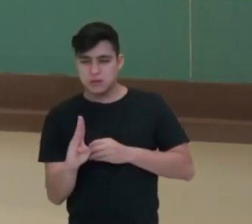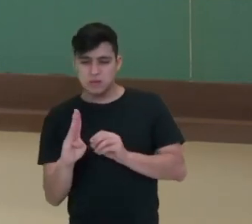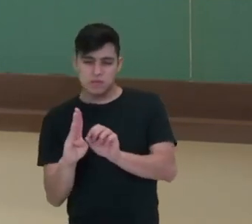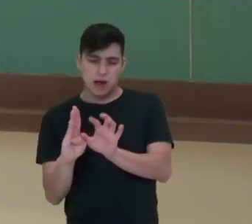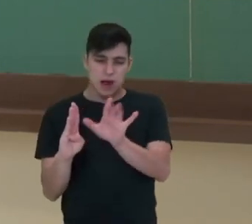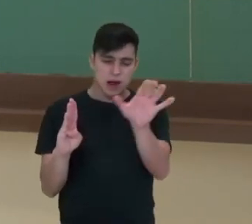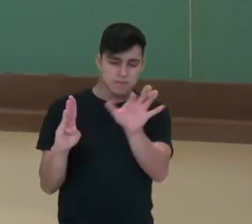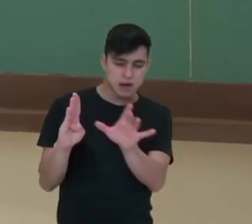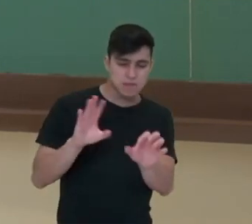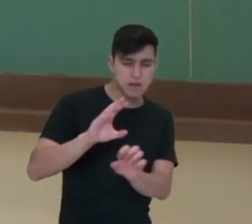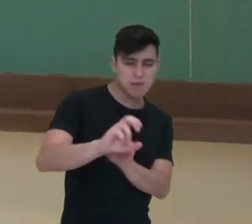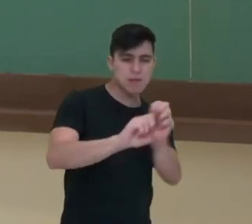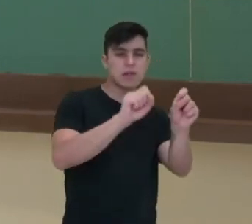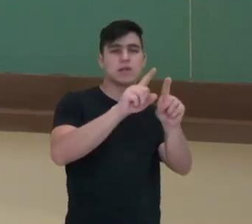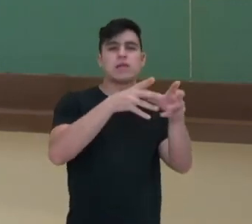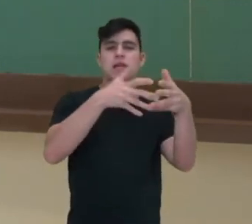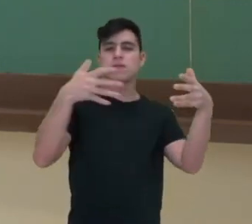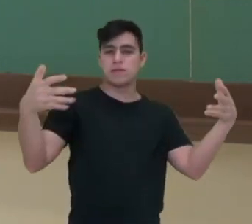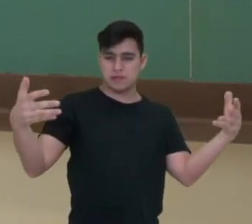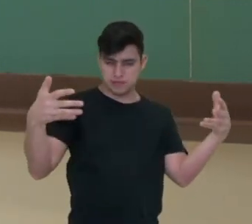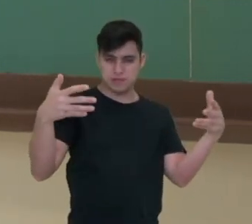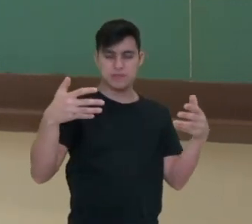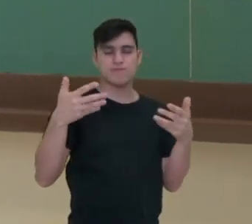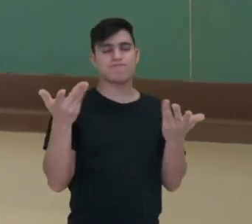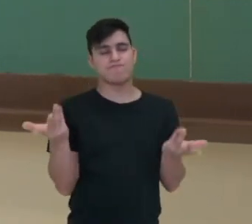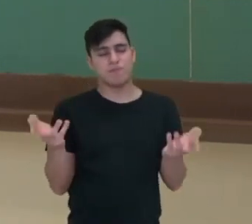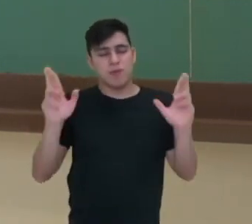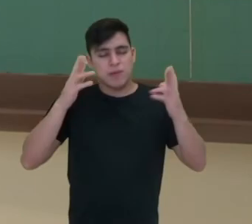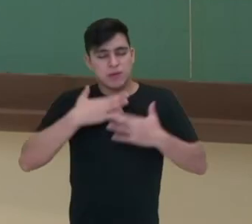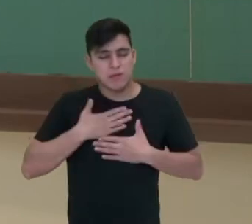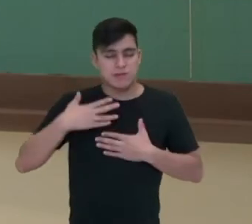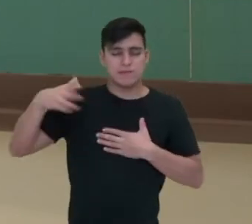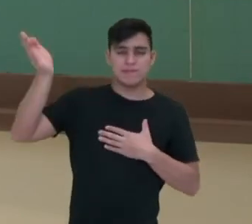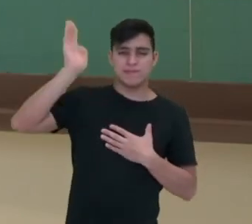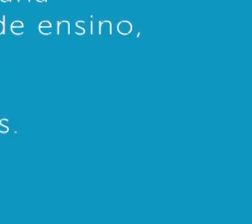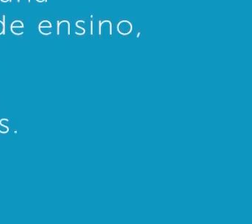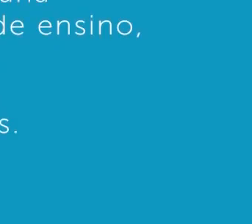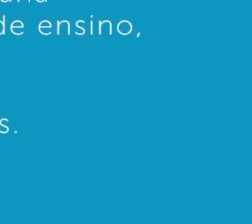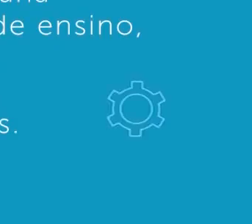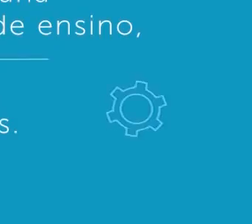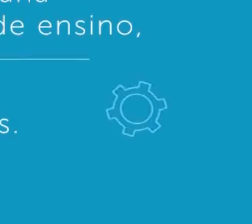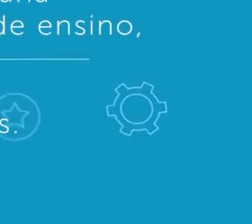brasileira e a expansão das fronteiras. Espero que tenham gostado e até breve.